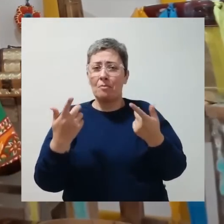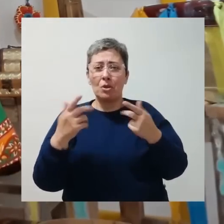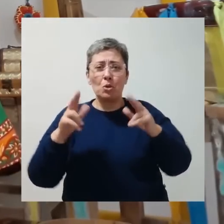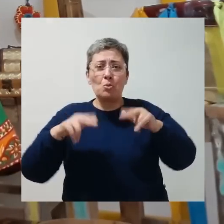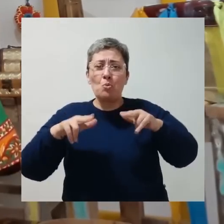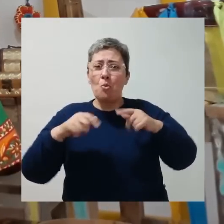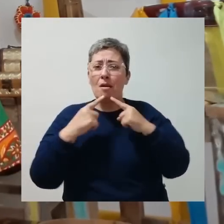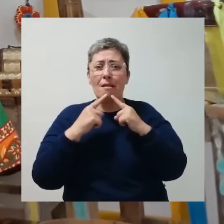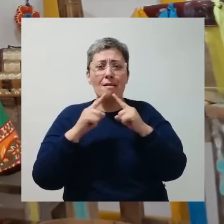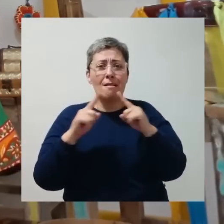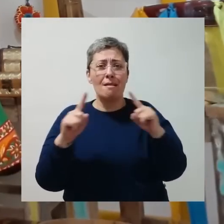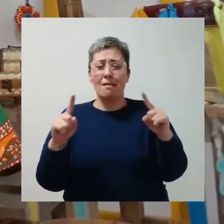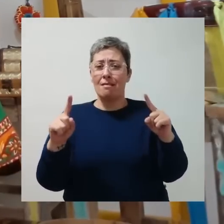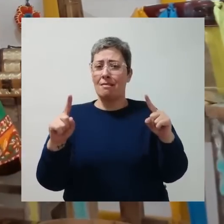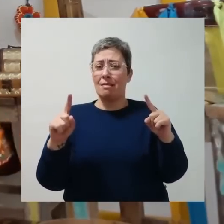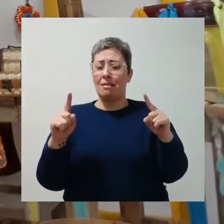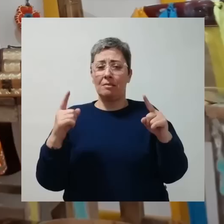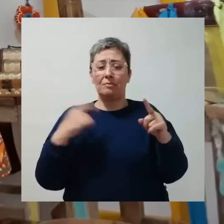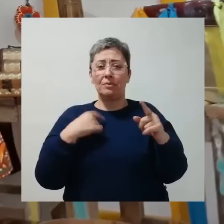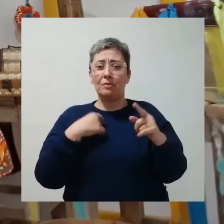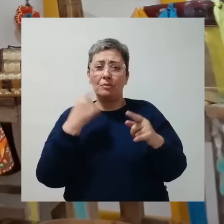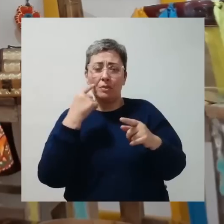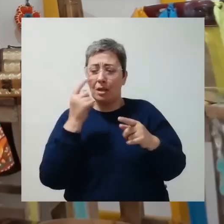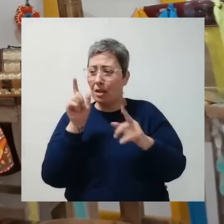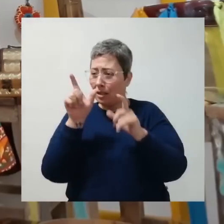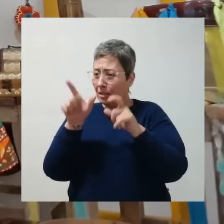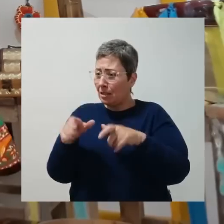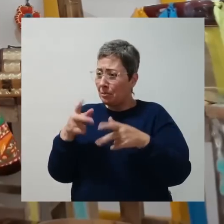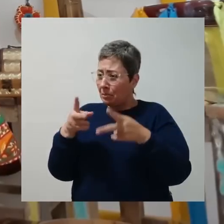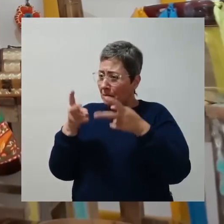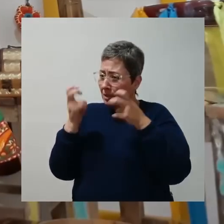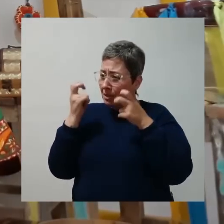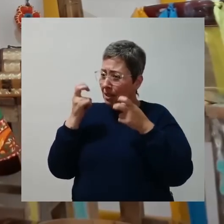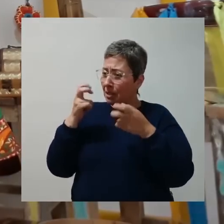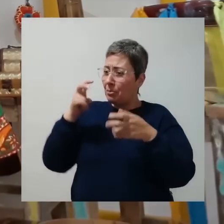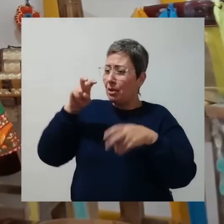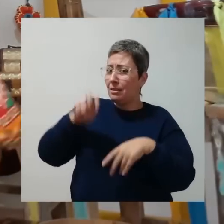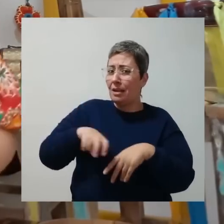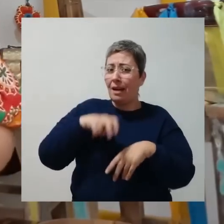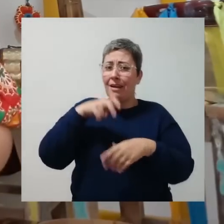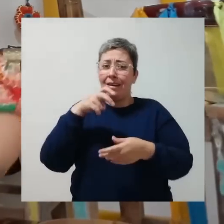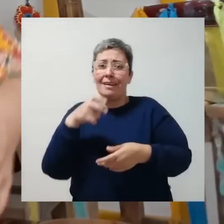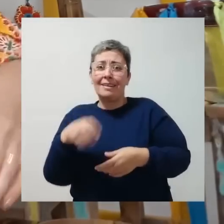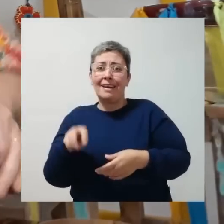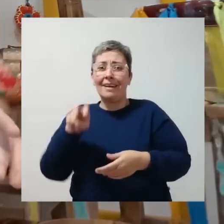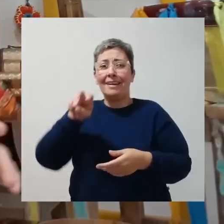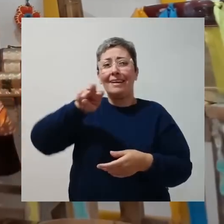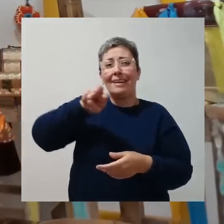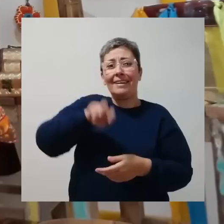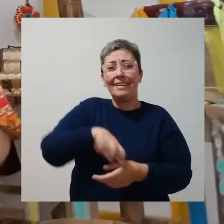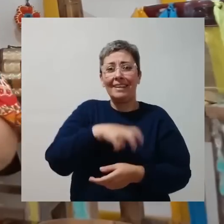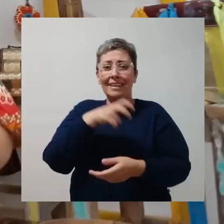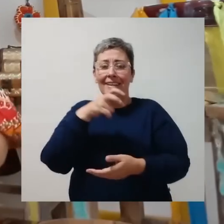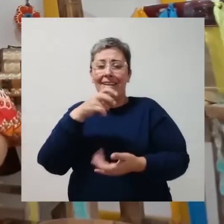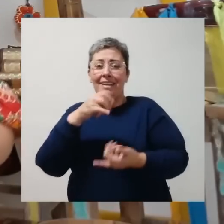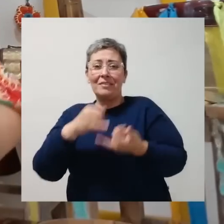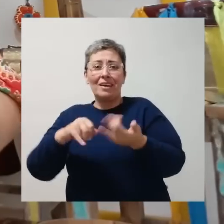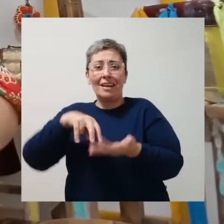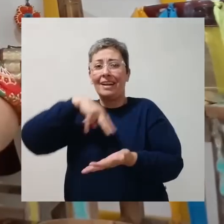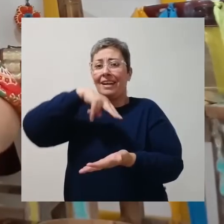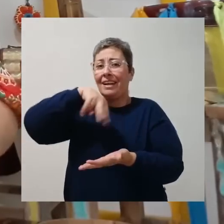não ouvimos desgosto. E vejam, vejam como ele caminha. Ele caminha